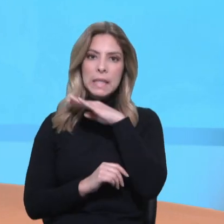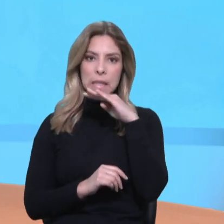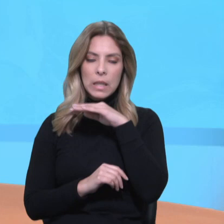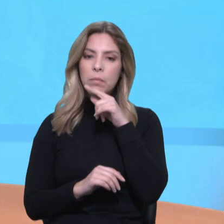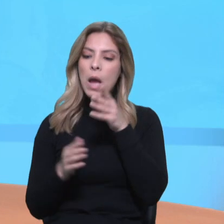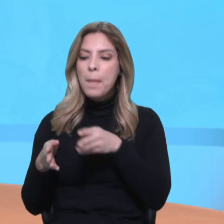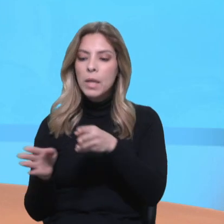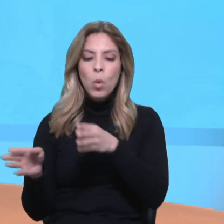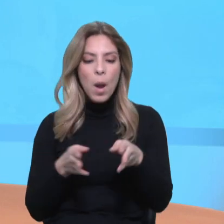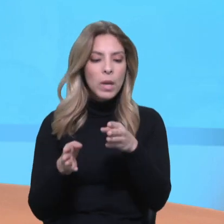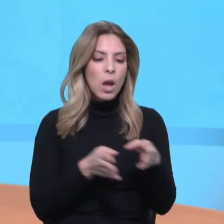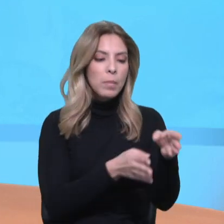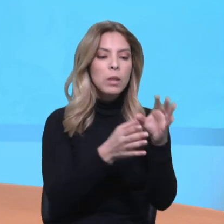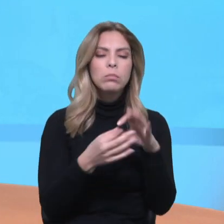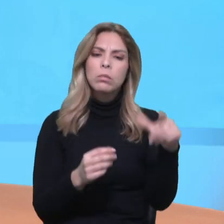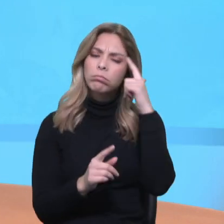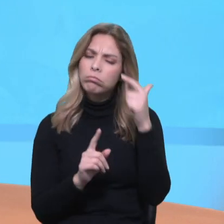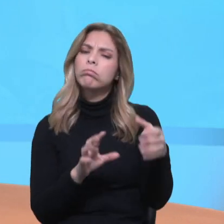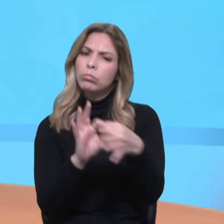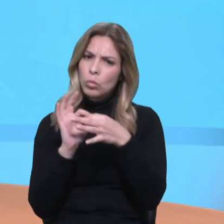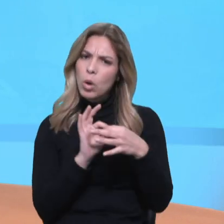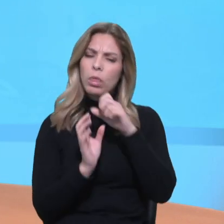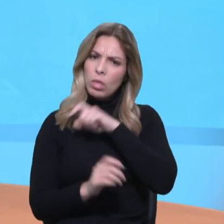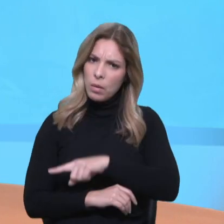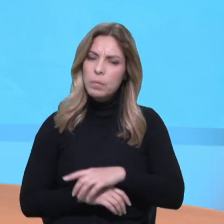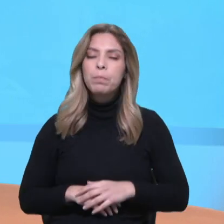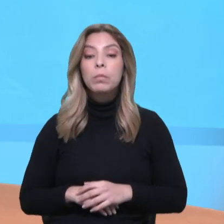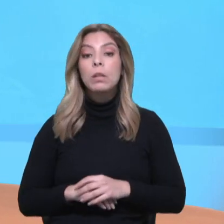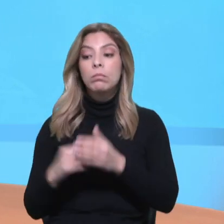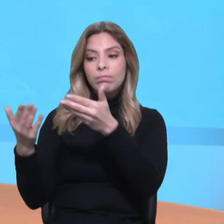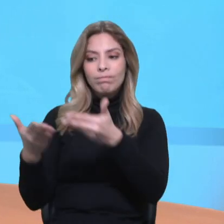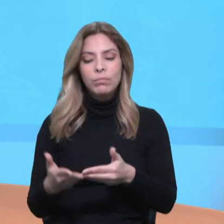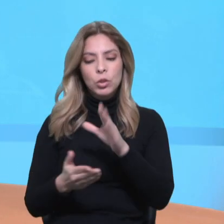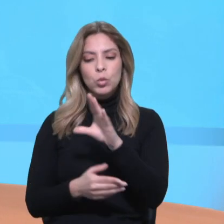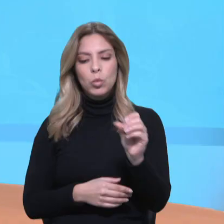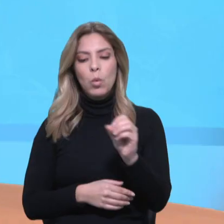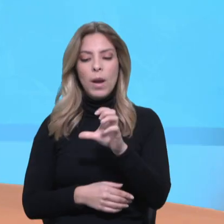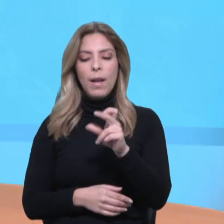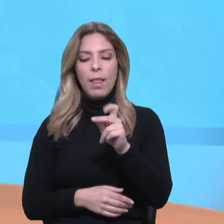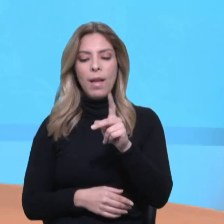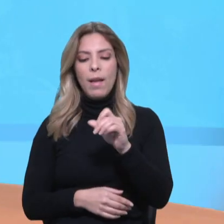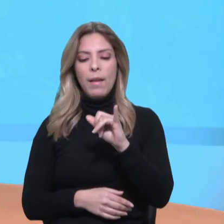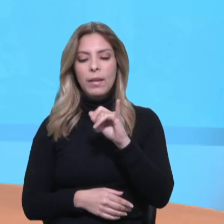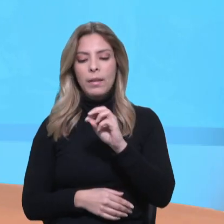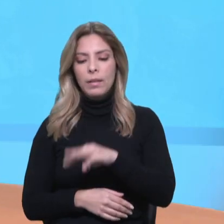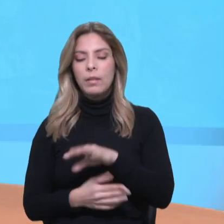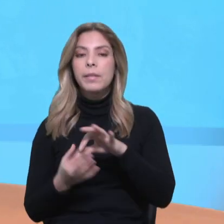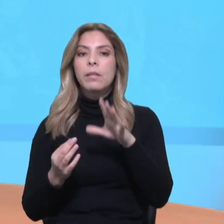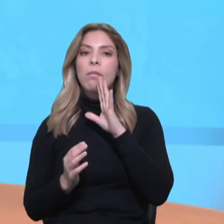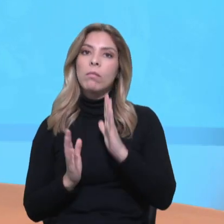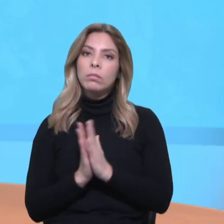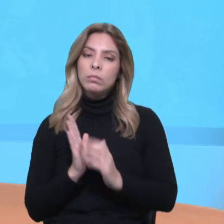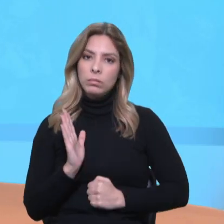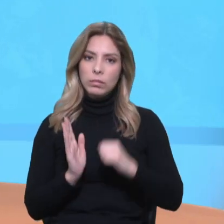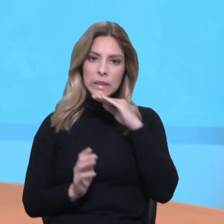querem afirmar que a unidade é possível. Recebemos neste programa João Calaim, cristão da Igreja Evangélica de Sintra,